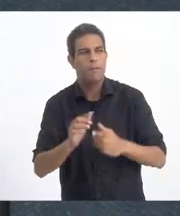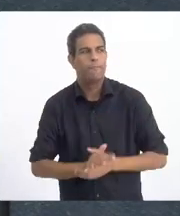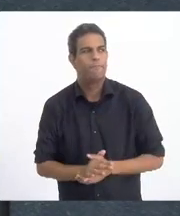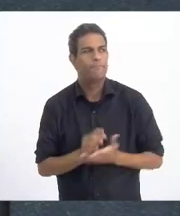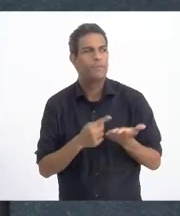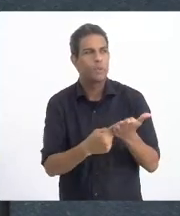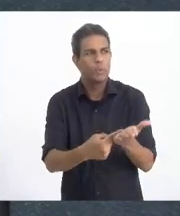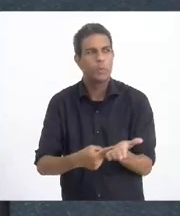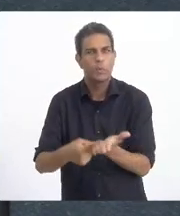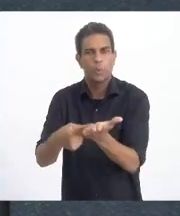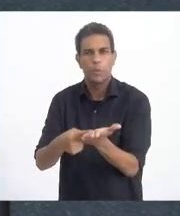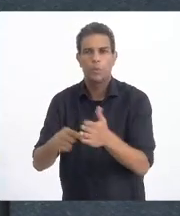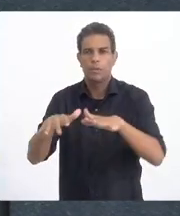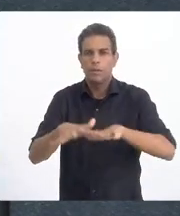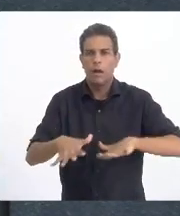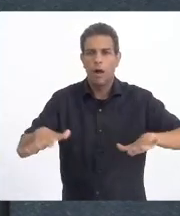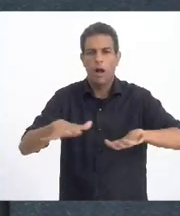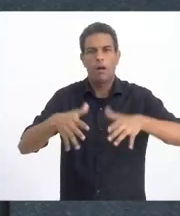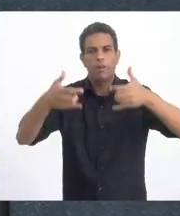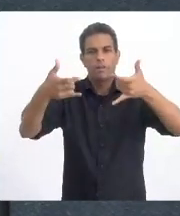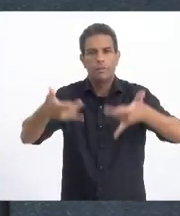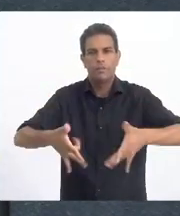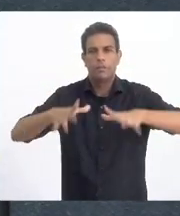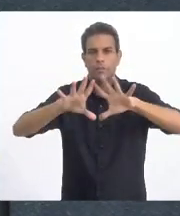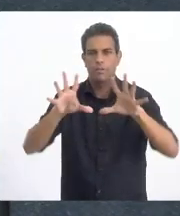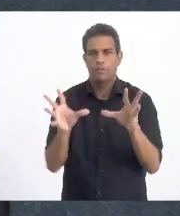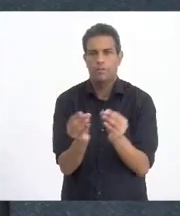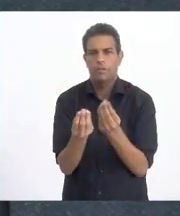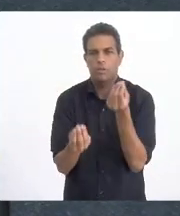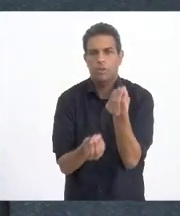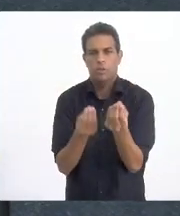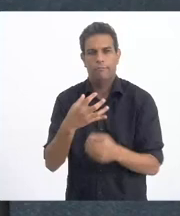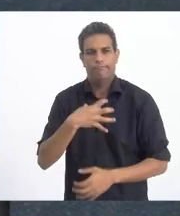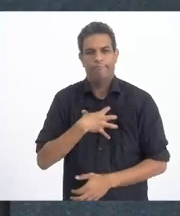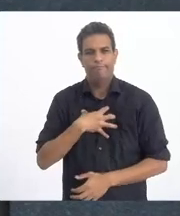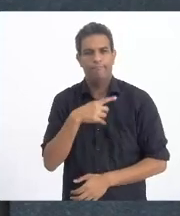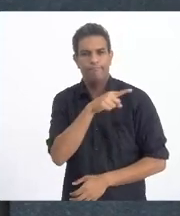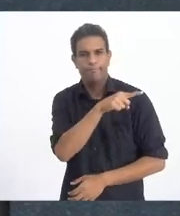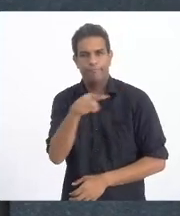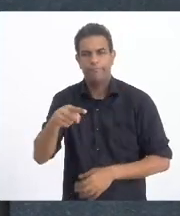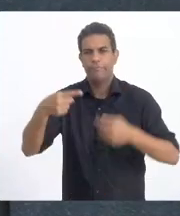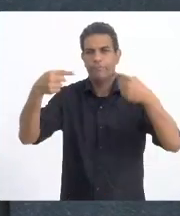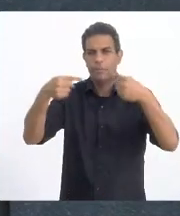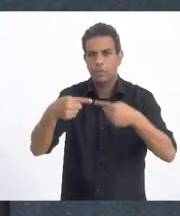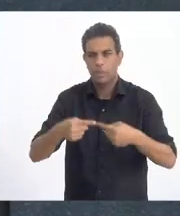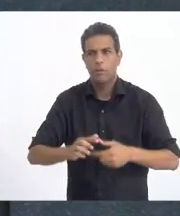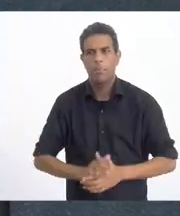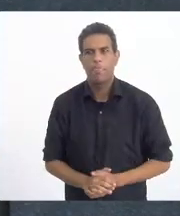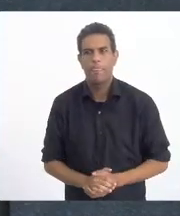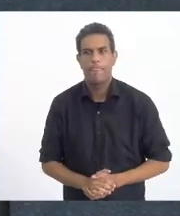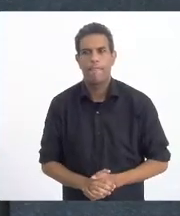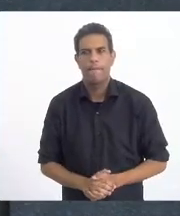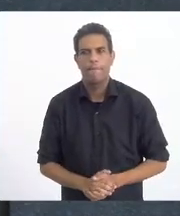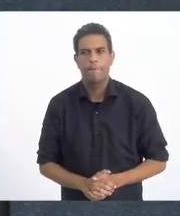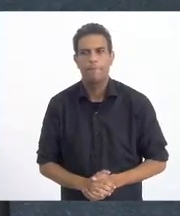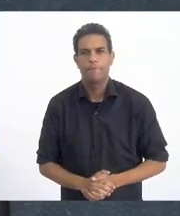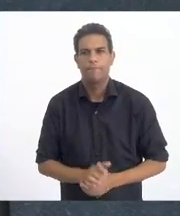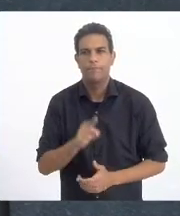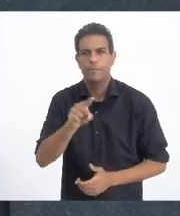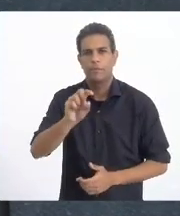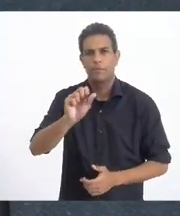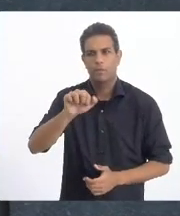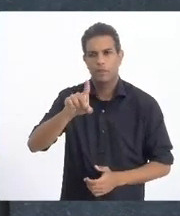a qualquer antagonismo com que foi colocado aqui de forma muito precisa pela pensionista, me perdoe, esqueci o nome, acho que é a senhora